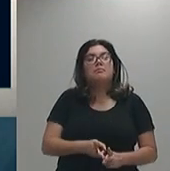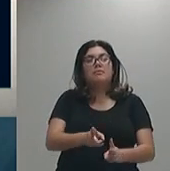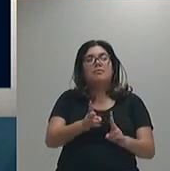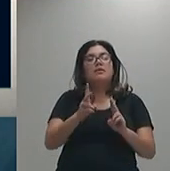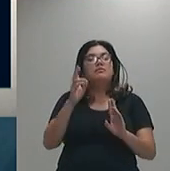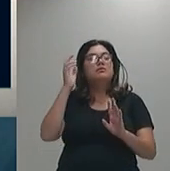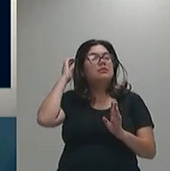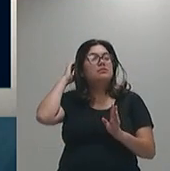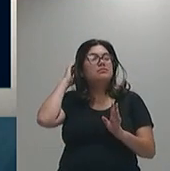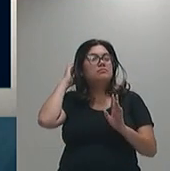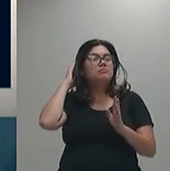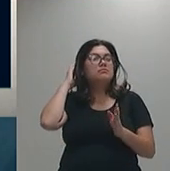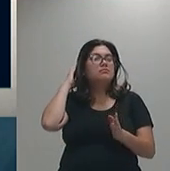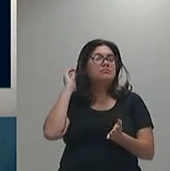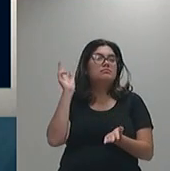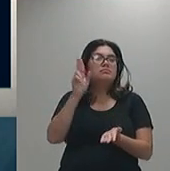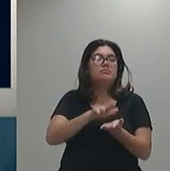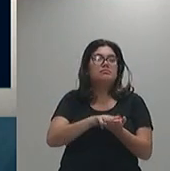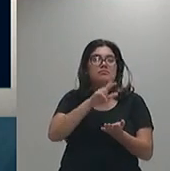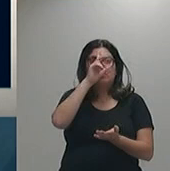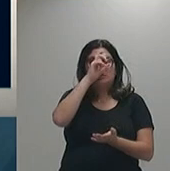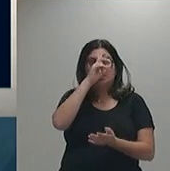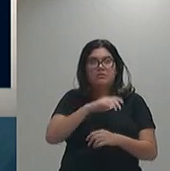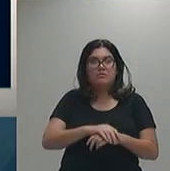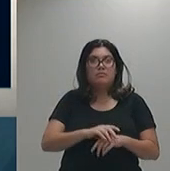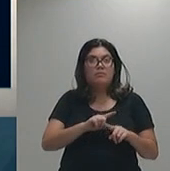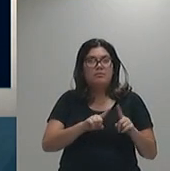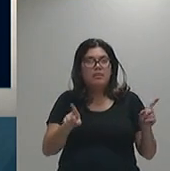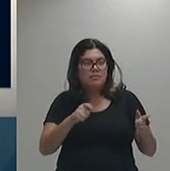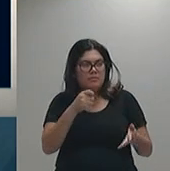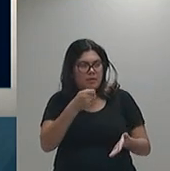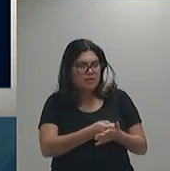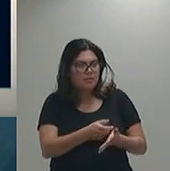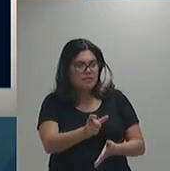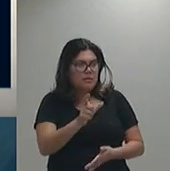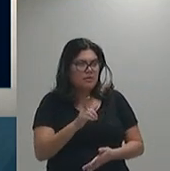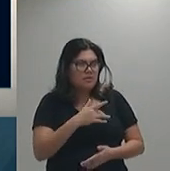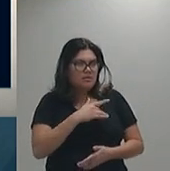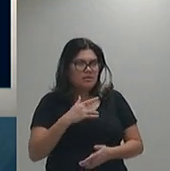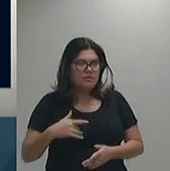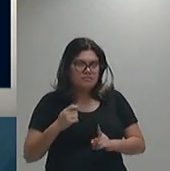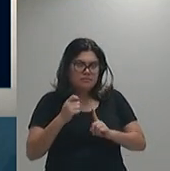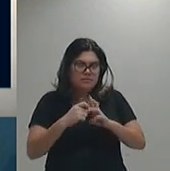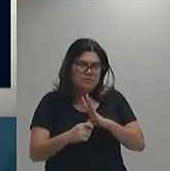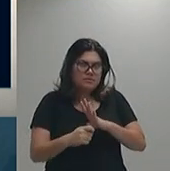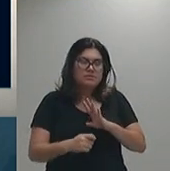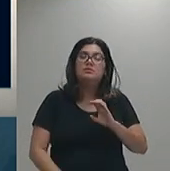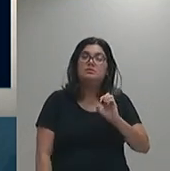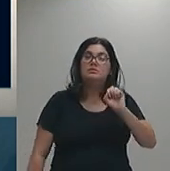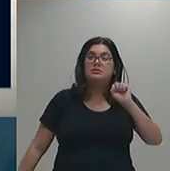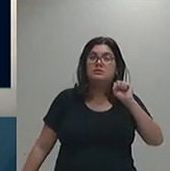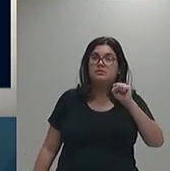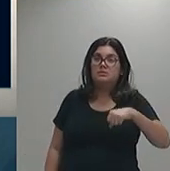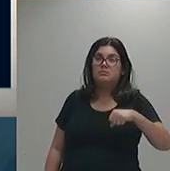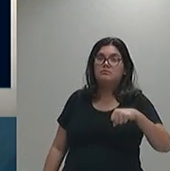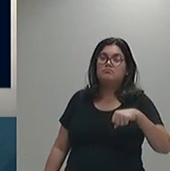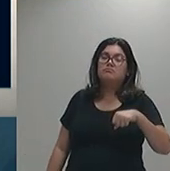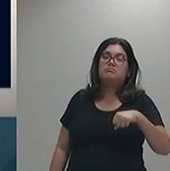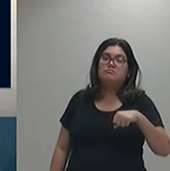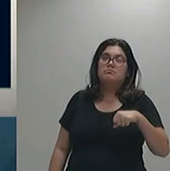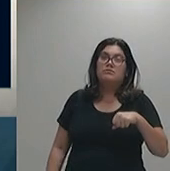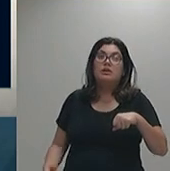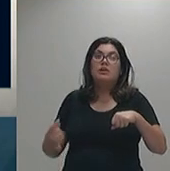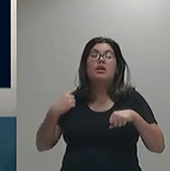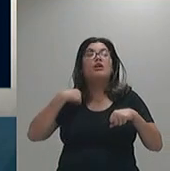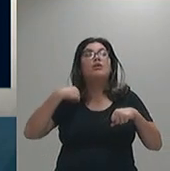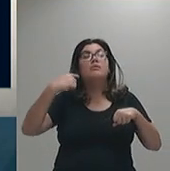internação tratamento certo mas isso pagamento Aqui é do plano né da mensalidade no plano de pagamento da água eu